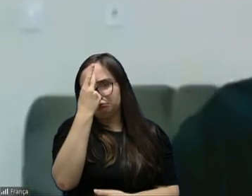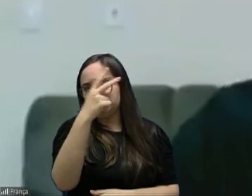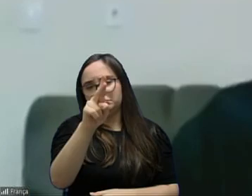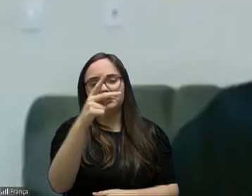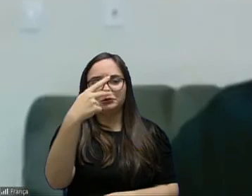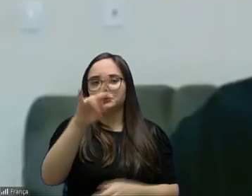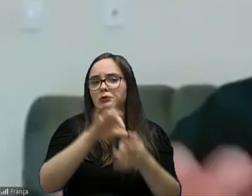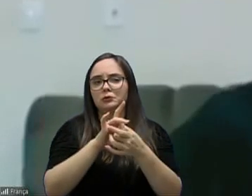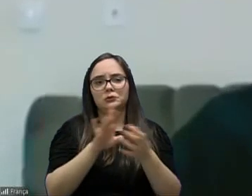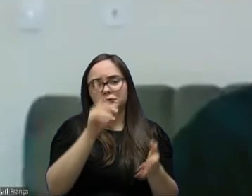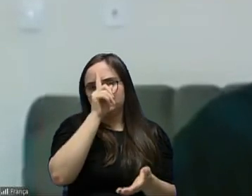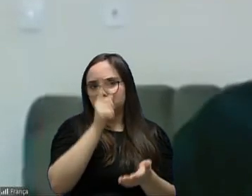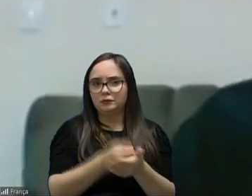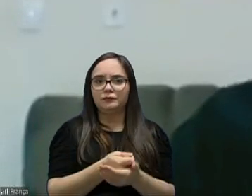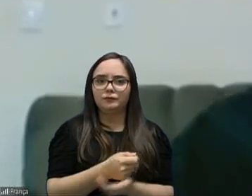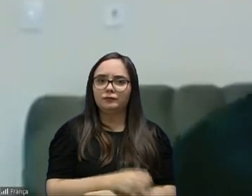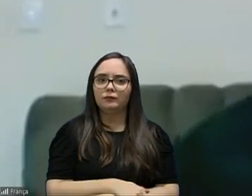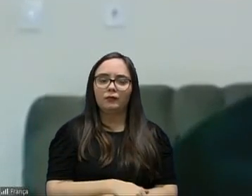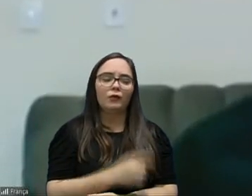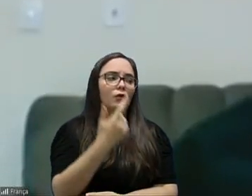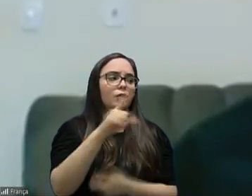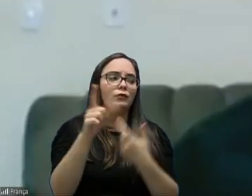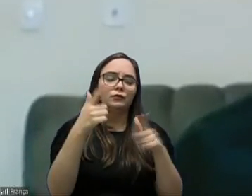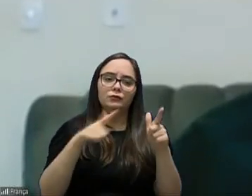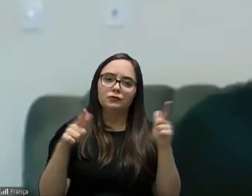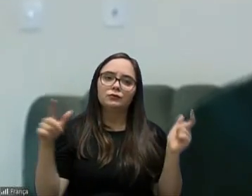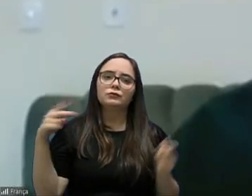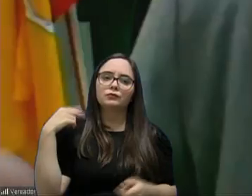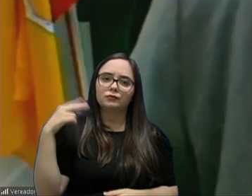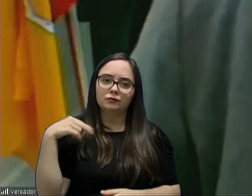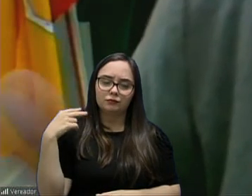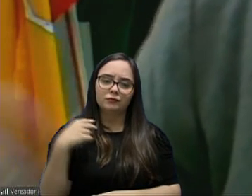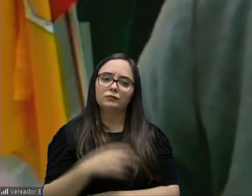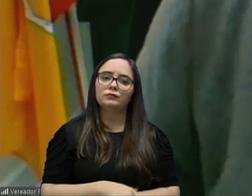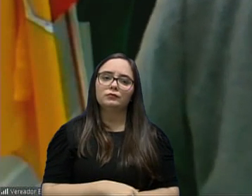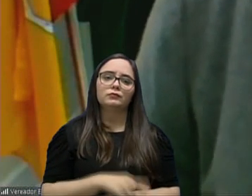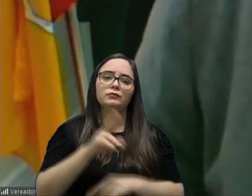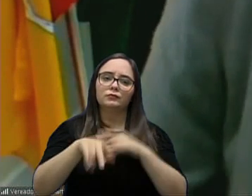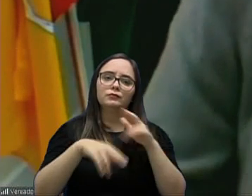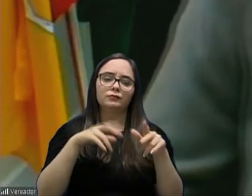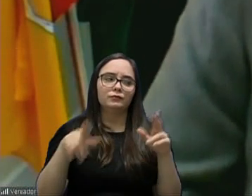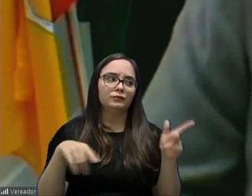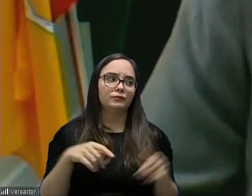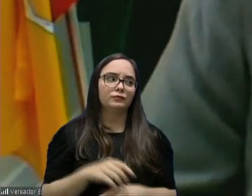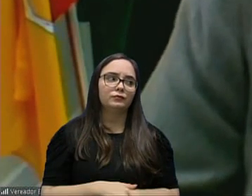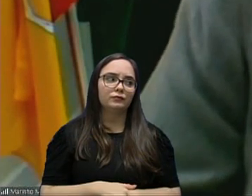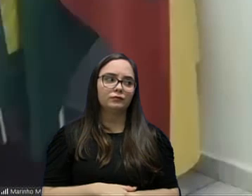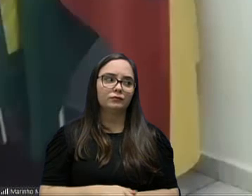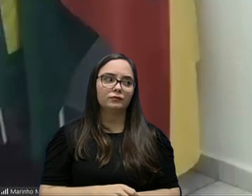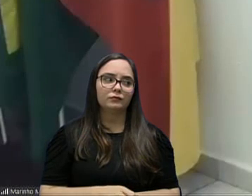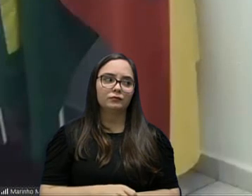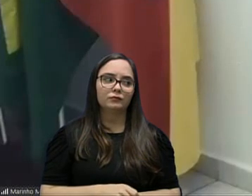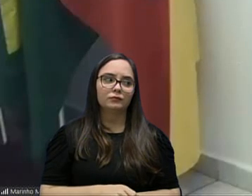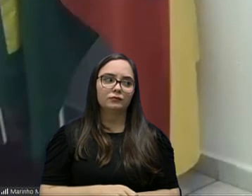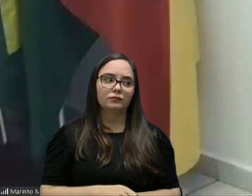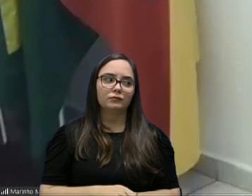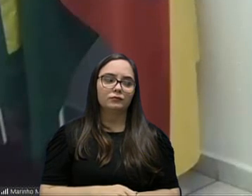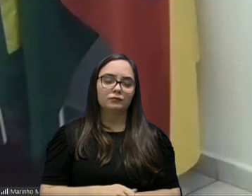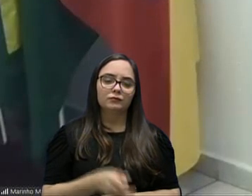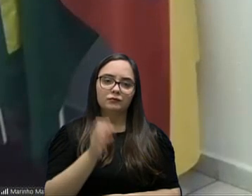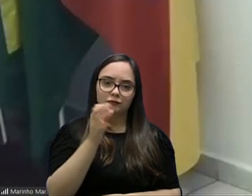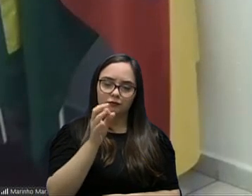do Marinha, bancada do PT e vários outros vereadores, Fernanda, ele vem para Fernanda, nós vamos rejeitar e enterra e acabou. Pronto, acabou. Pô, é isso